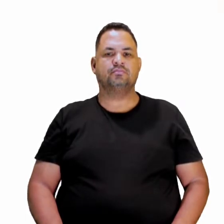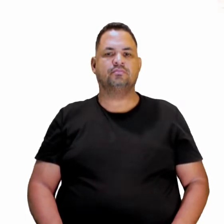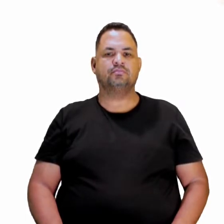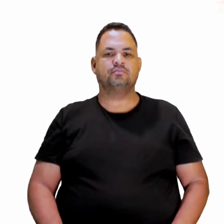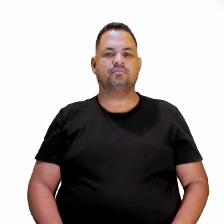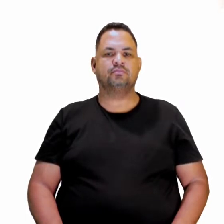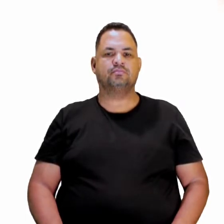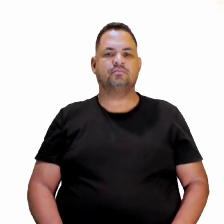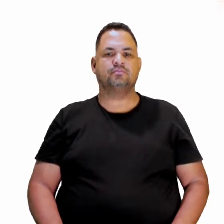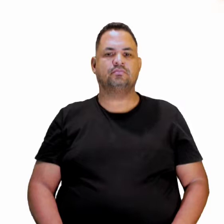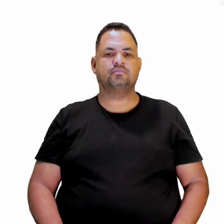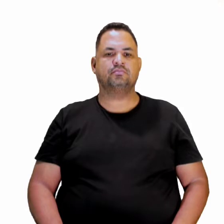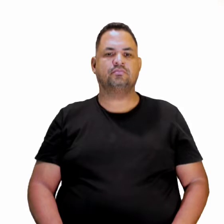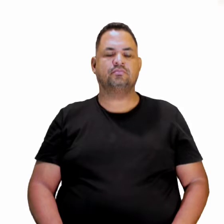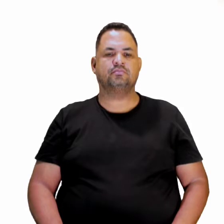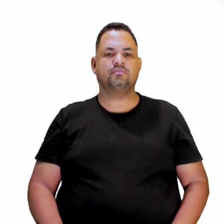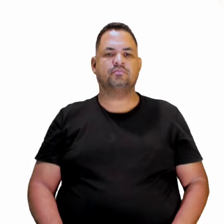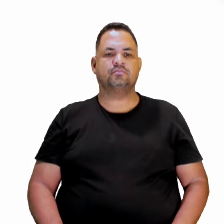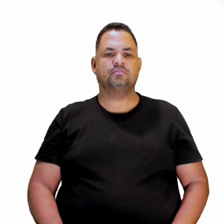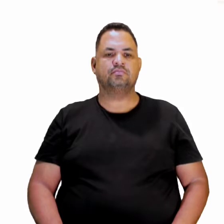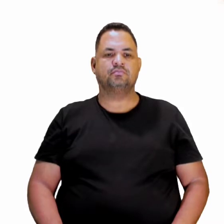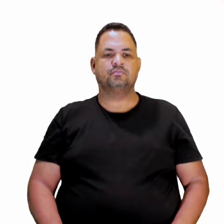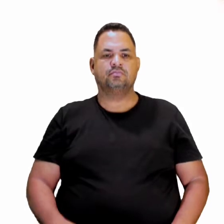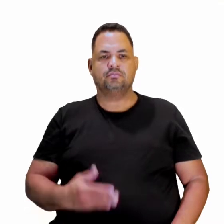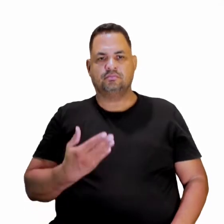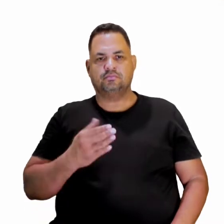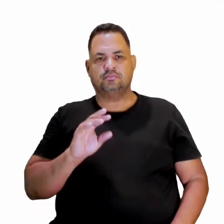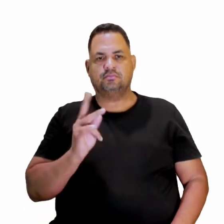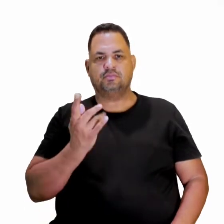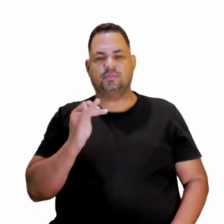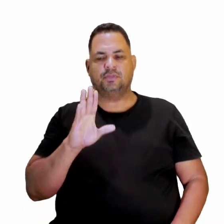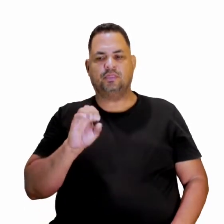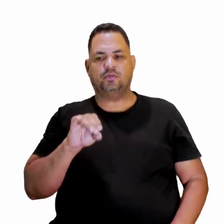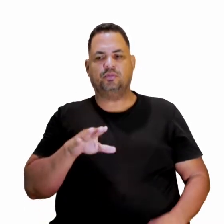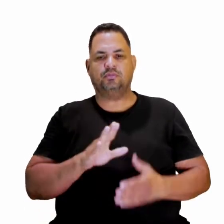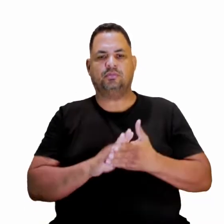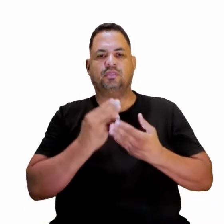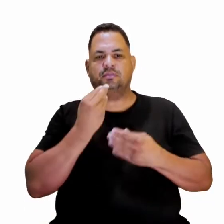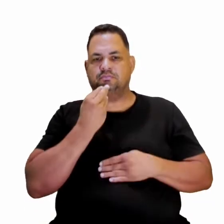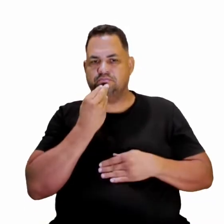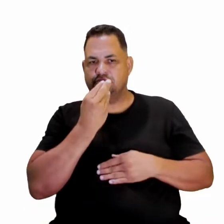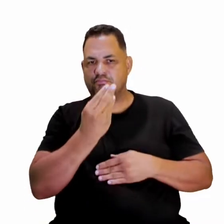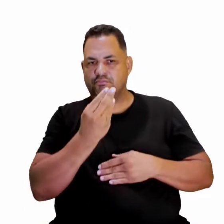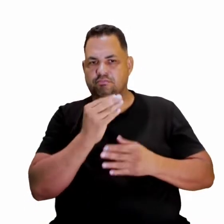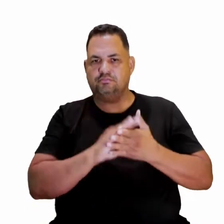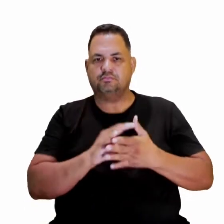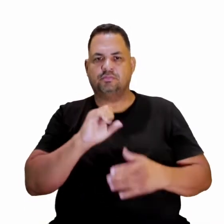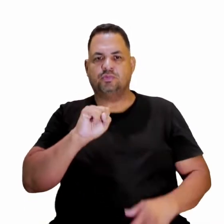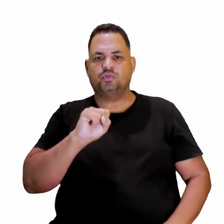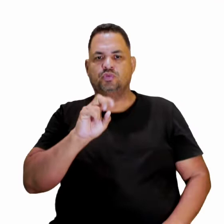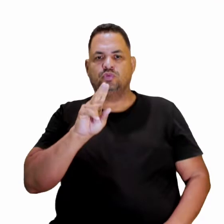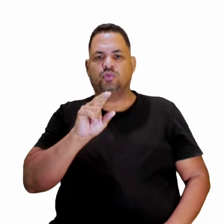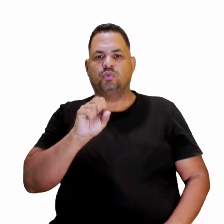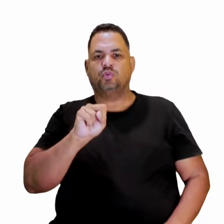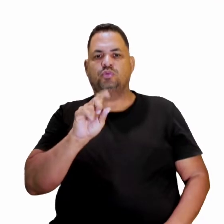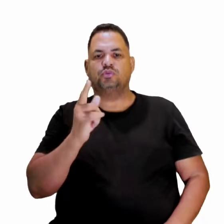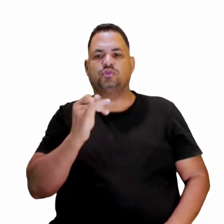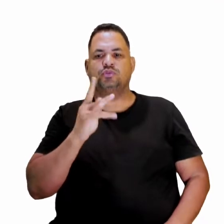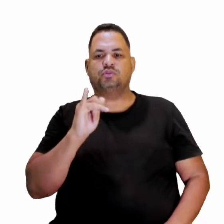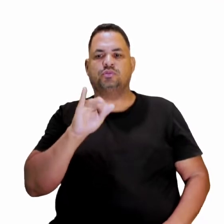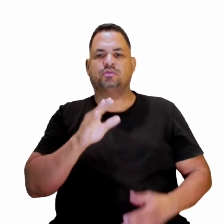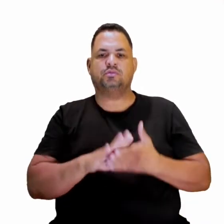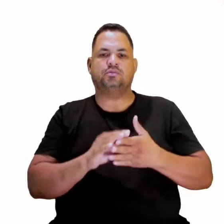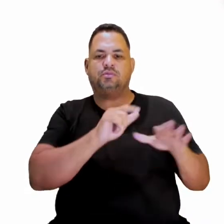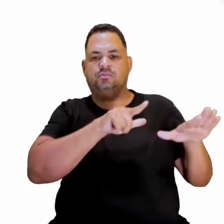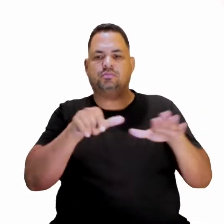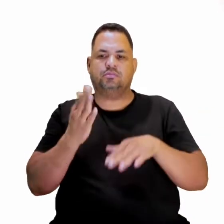last week. Esta é Arumi, ela pediu sushi semana passada. Daí eu vou